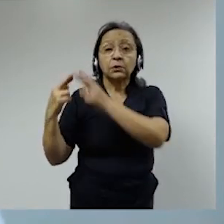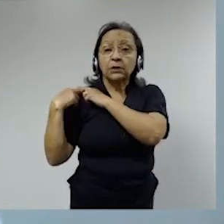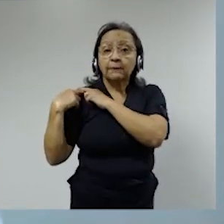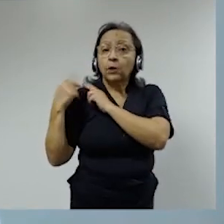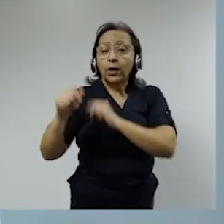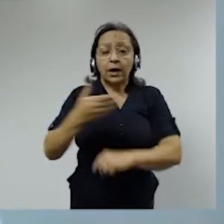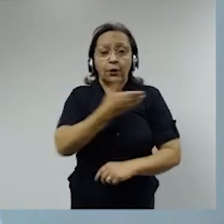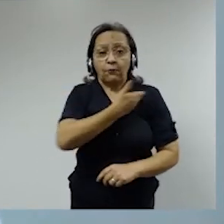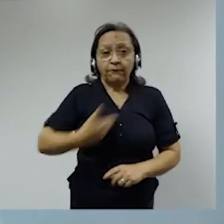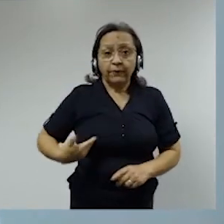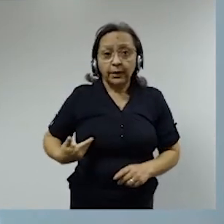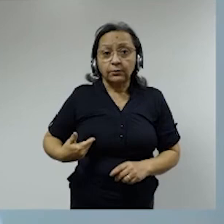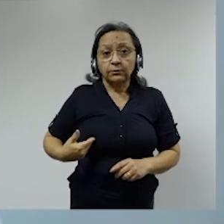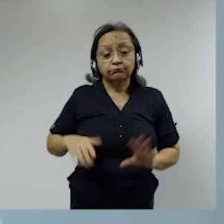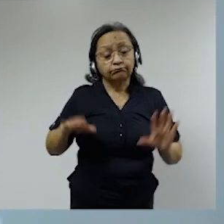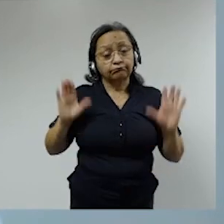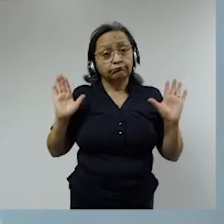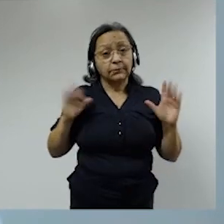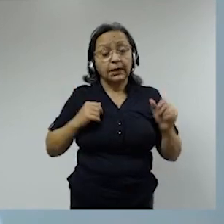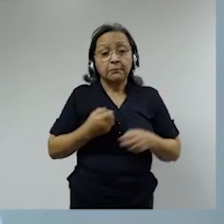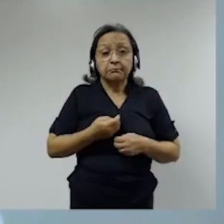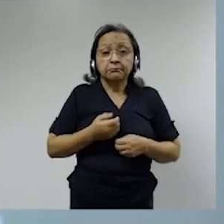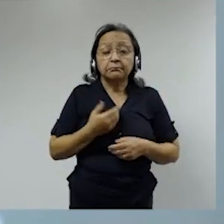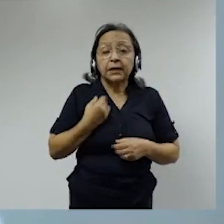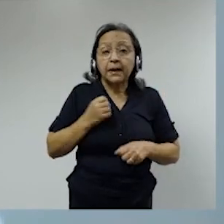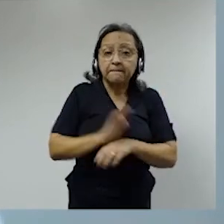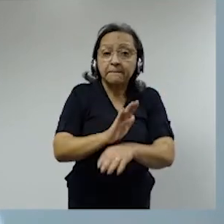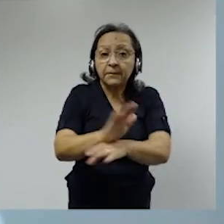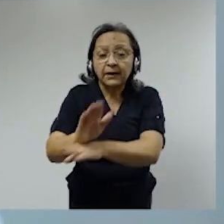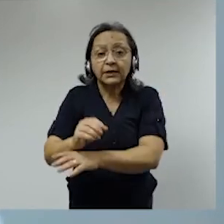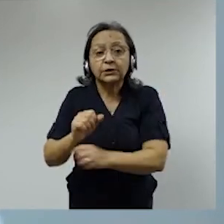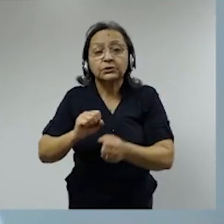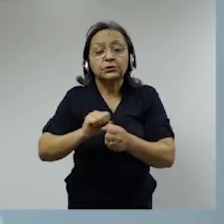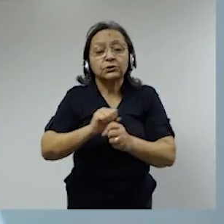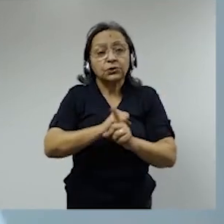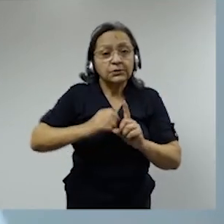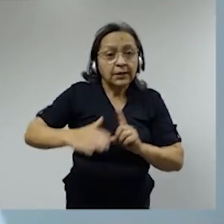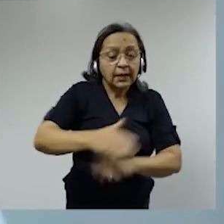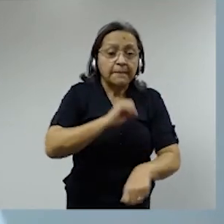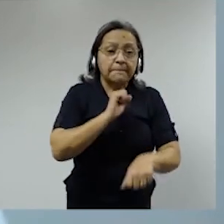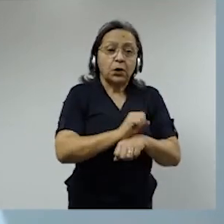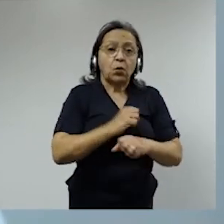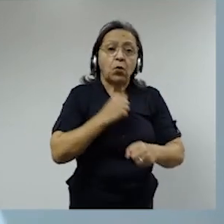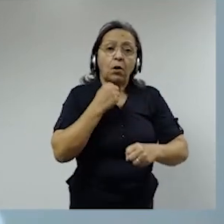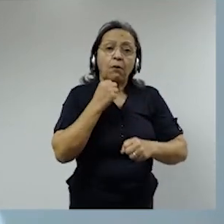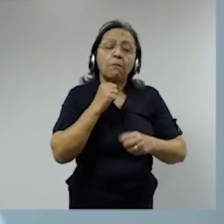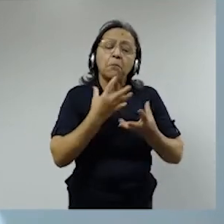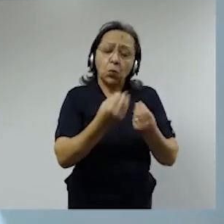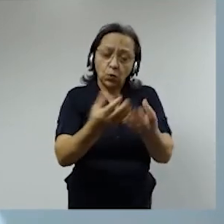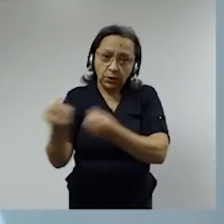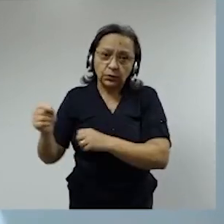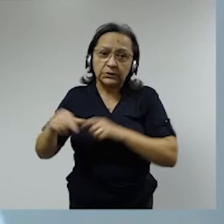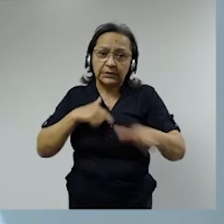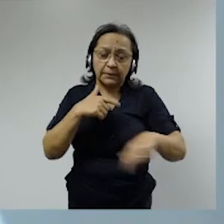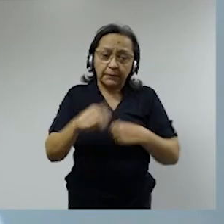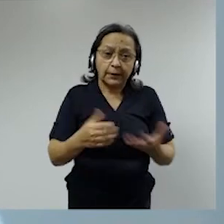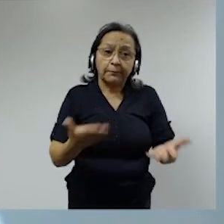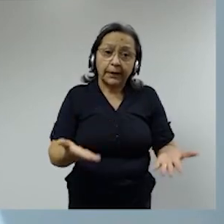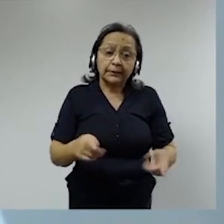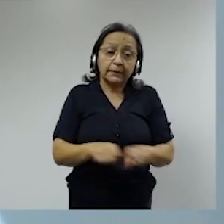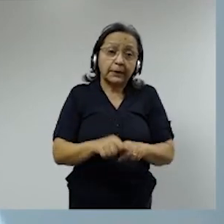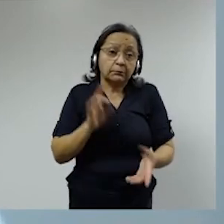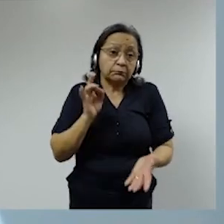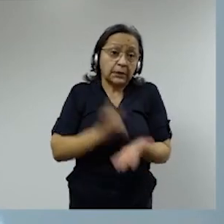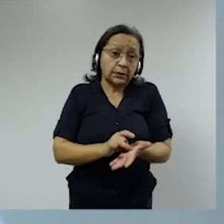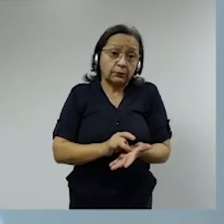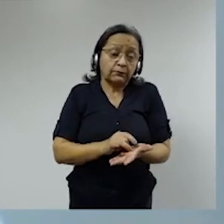prudentemente, em benefício da sociedade, paralisaram várias atividades. Logo, não se trata de fato do príncipe, e